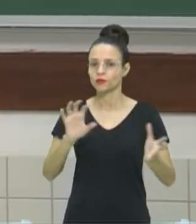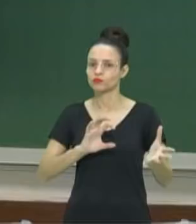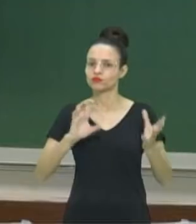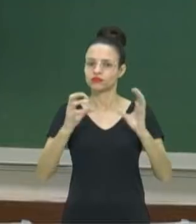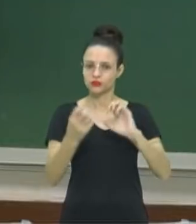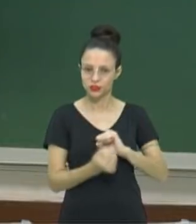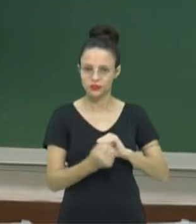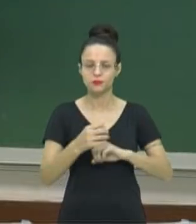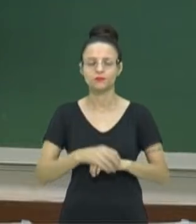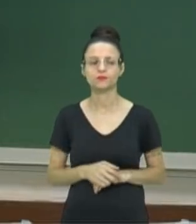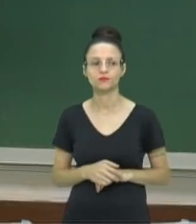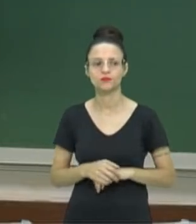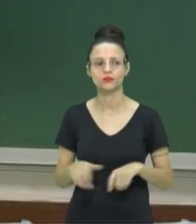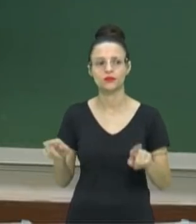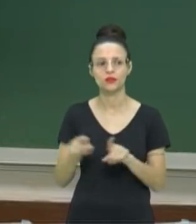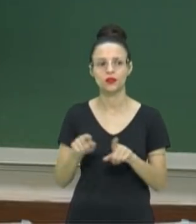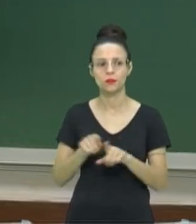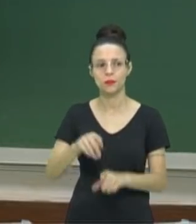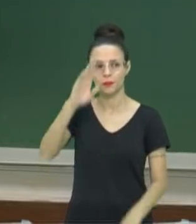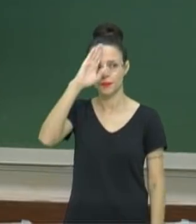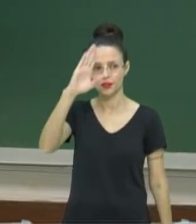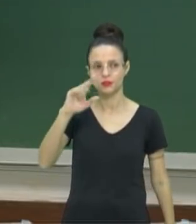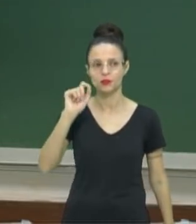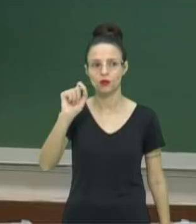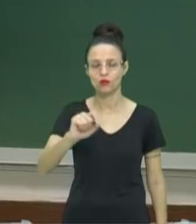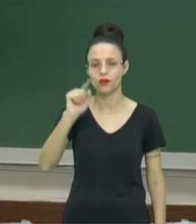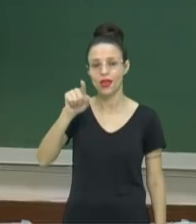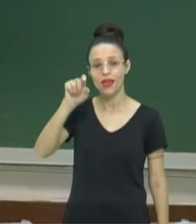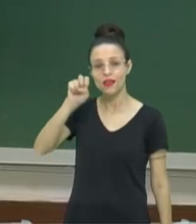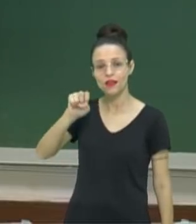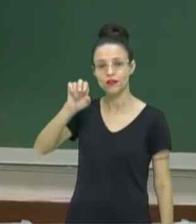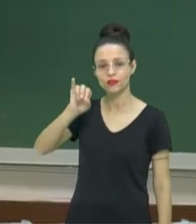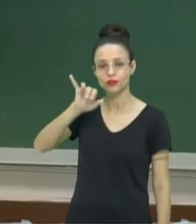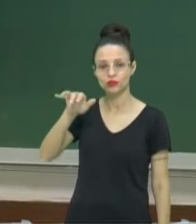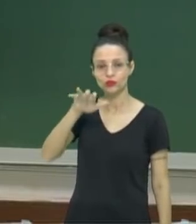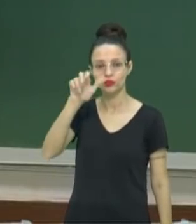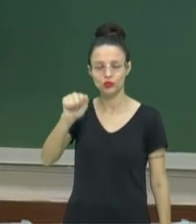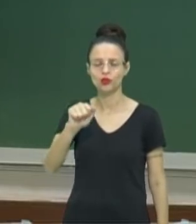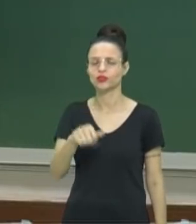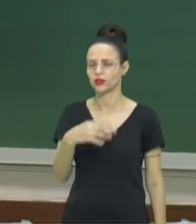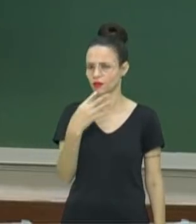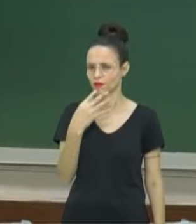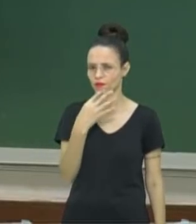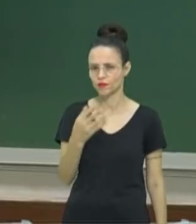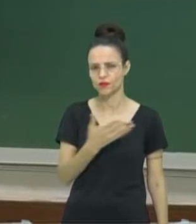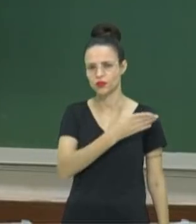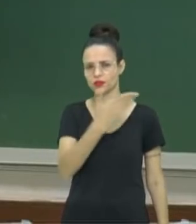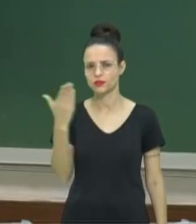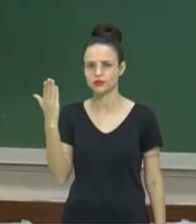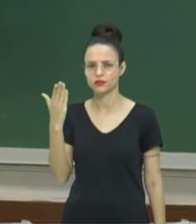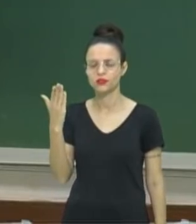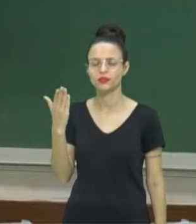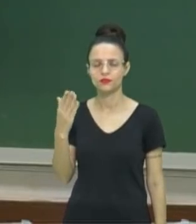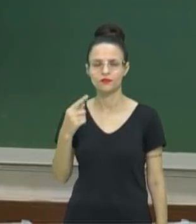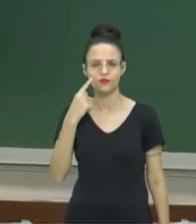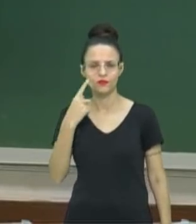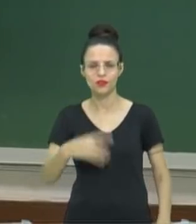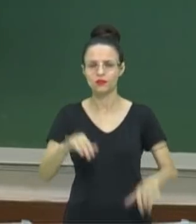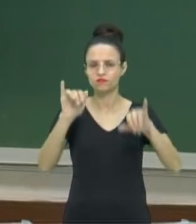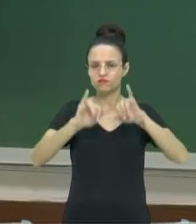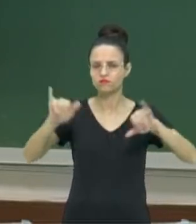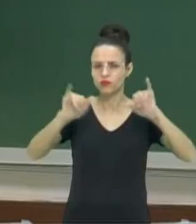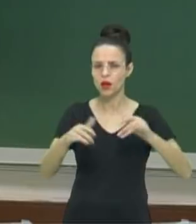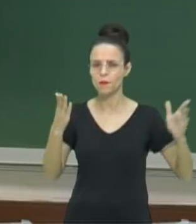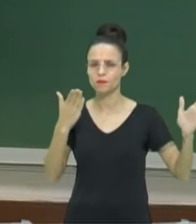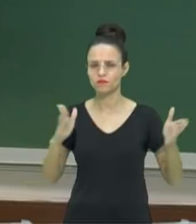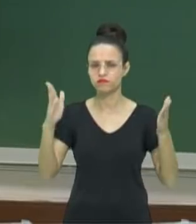ali. Principal cultura desse processo é a soja, bem conhecida aí, vemos nos noticiários a produção